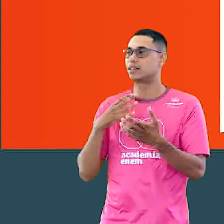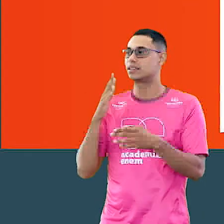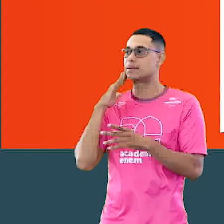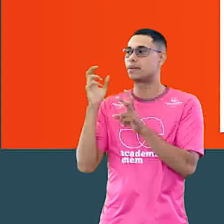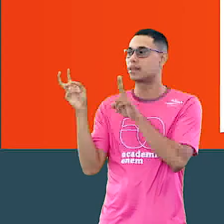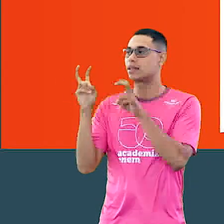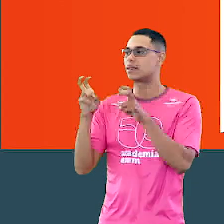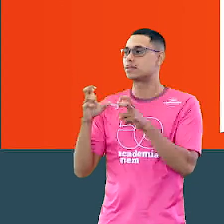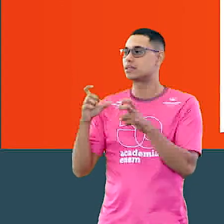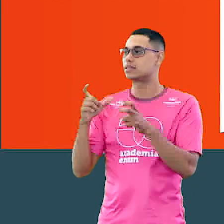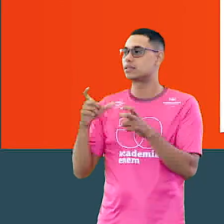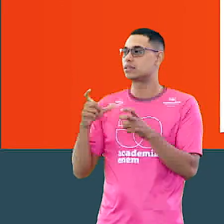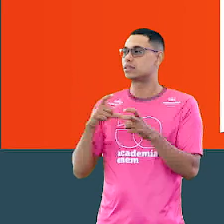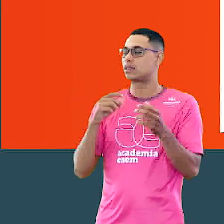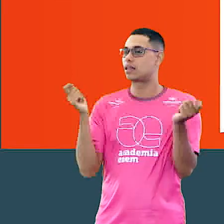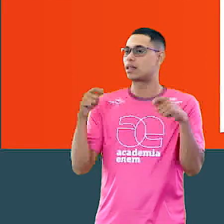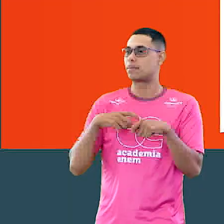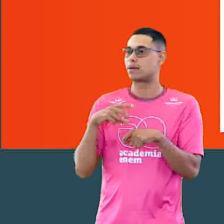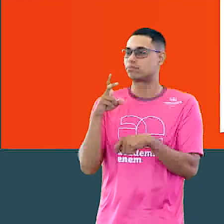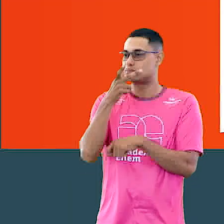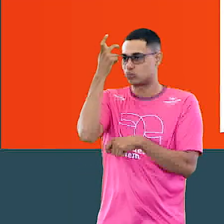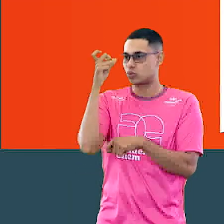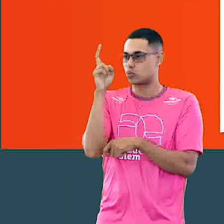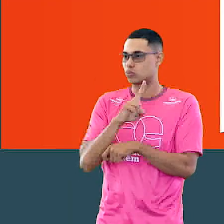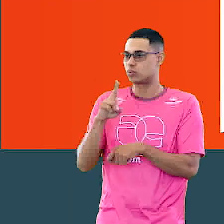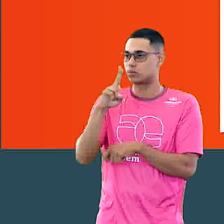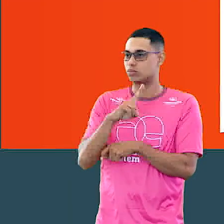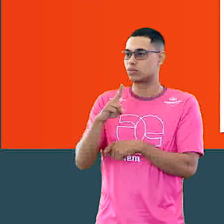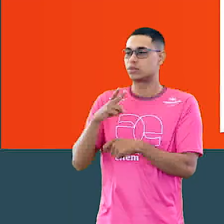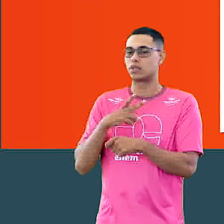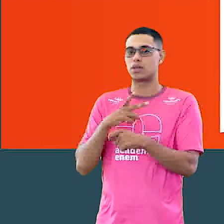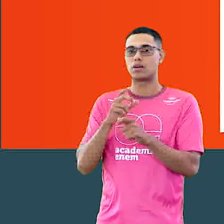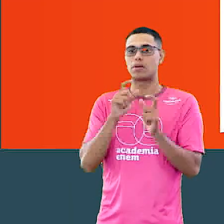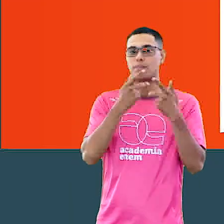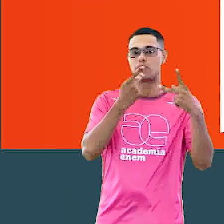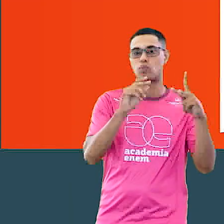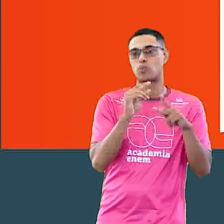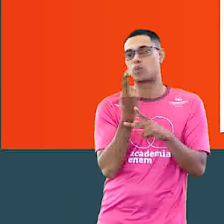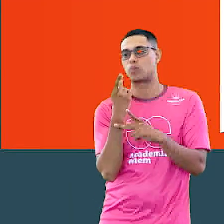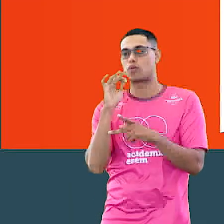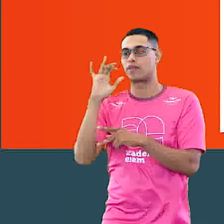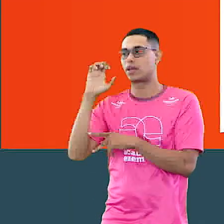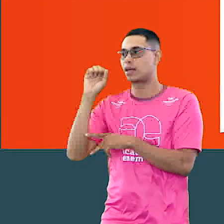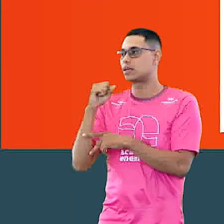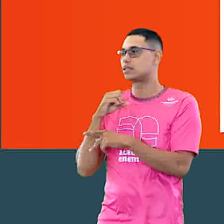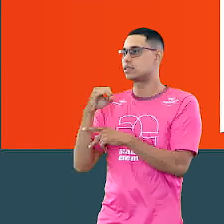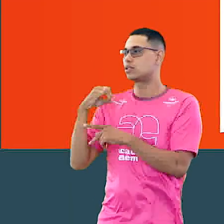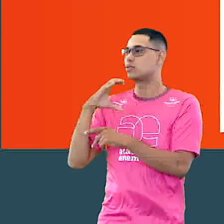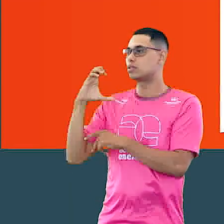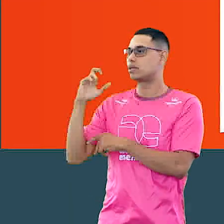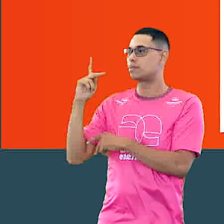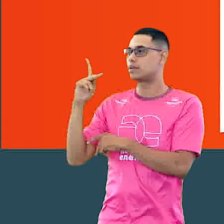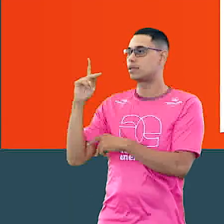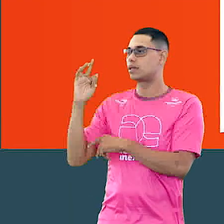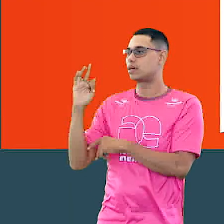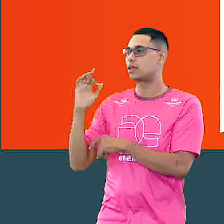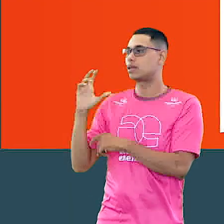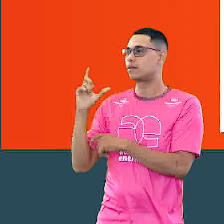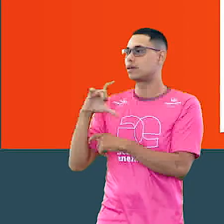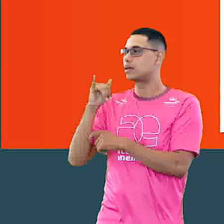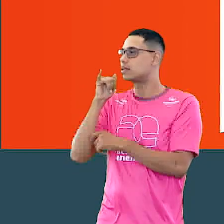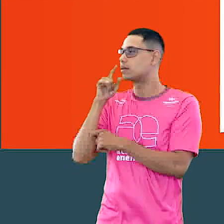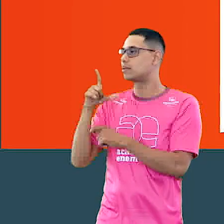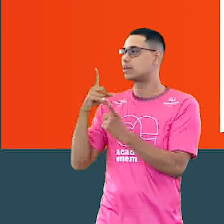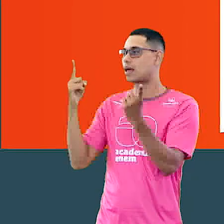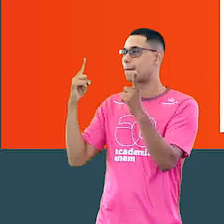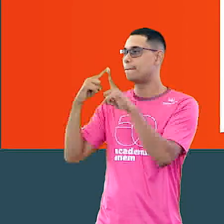da pessoa utilizar o ProUni ou o FIES se ela tiver alguma restrição no CPF. Tipo, tiver um nome no Serasa ou